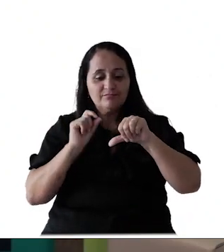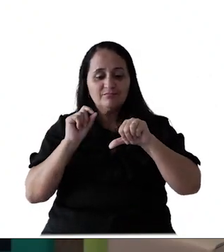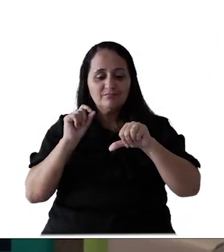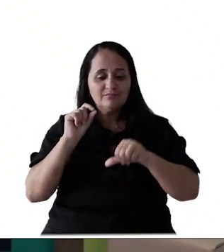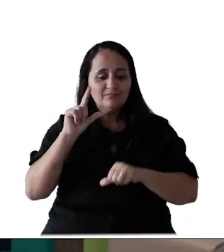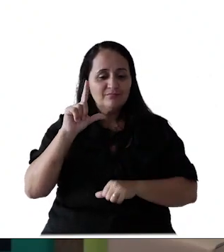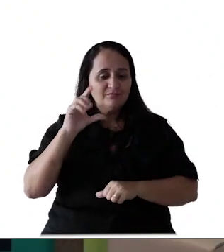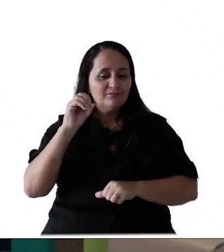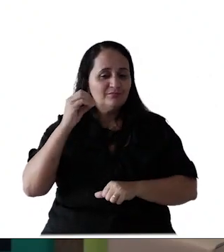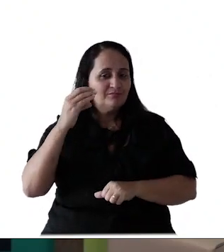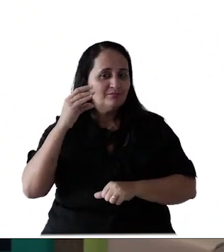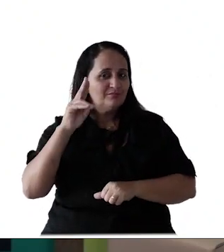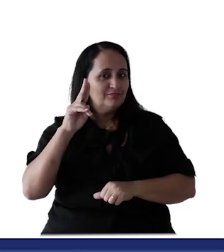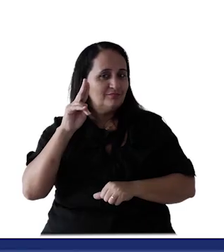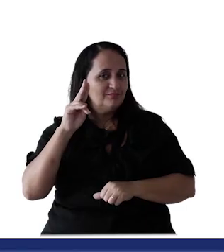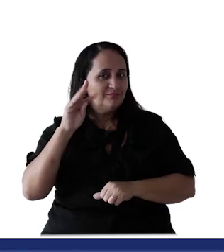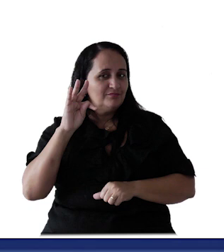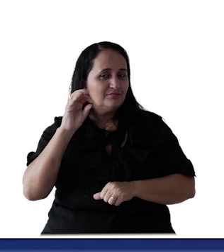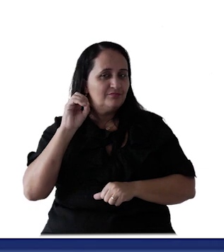locutor. Muito bem.